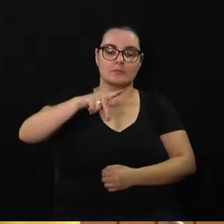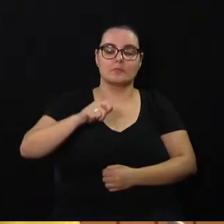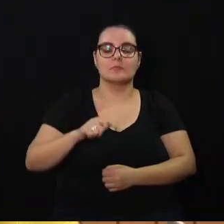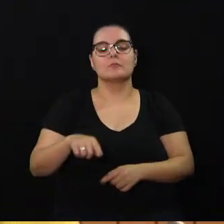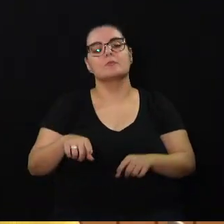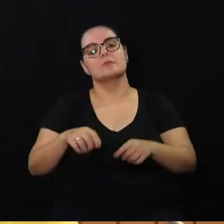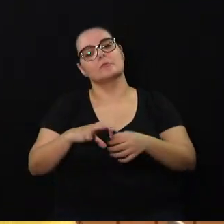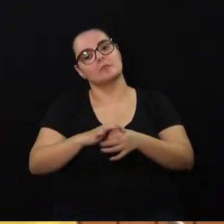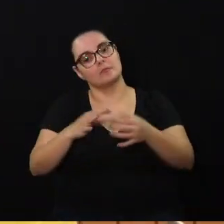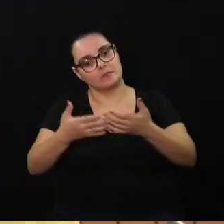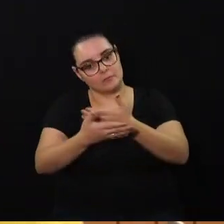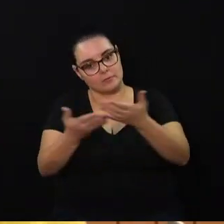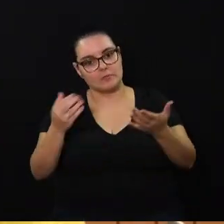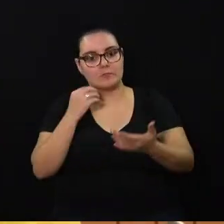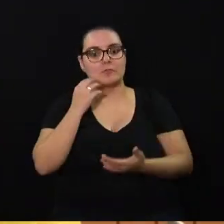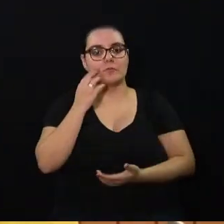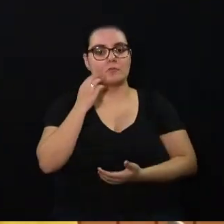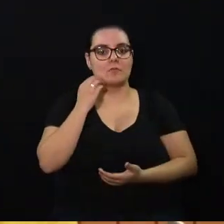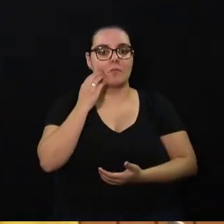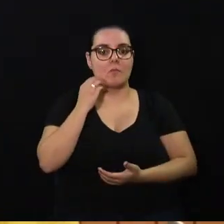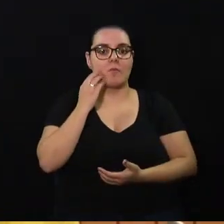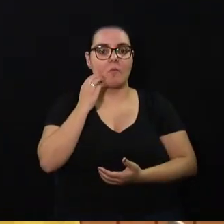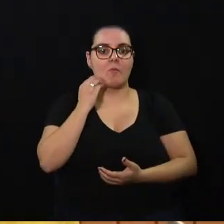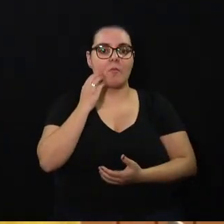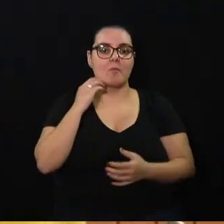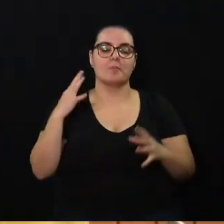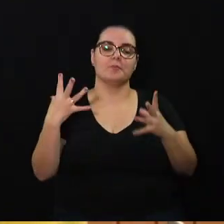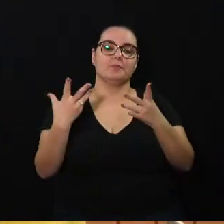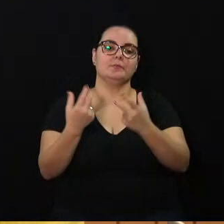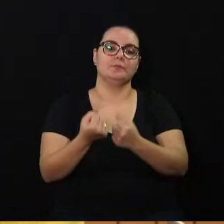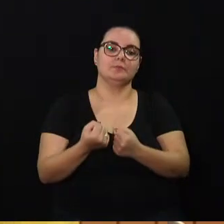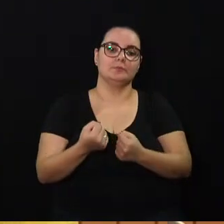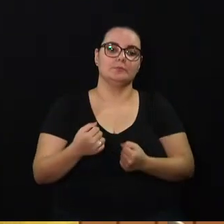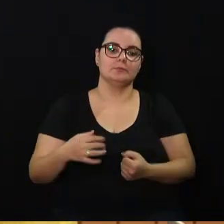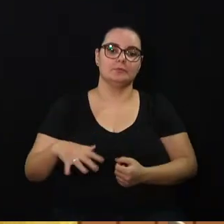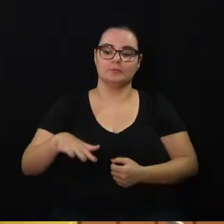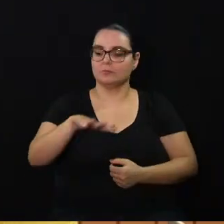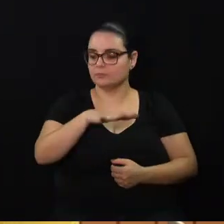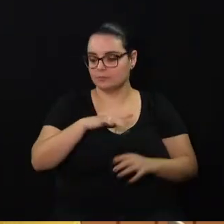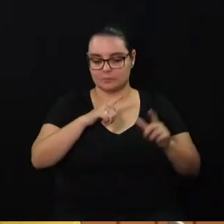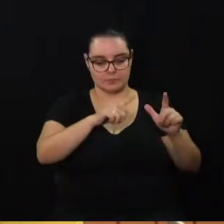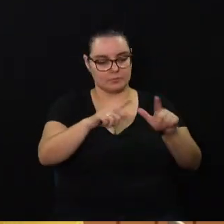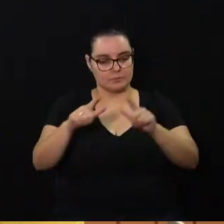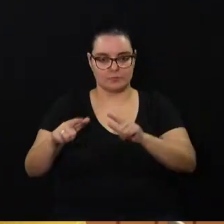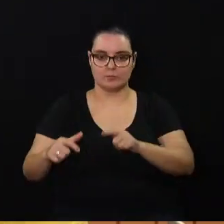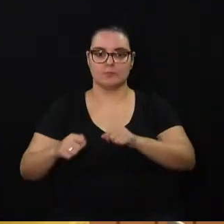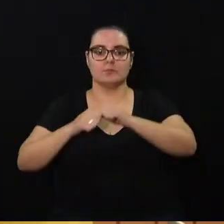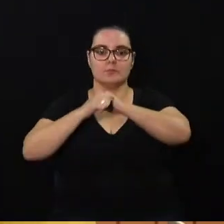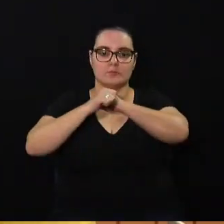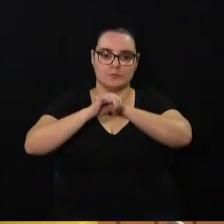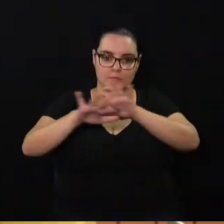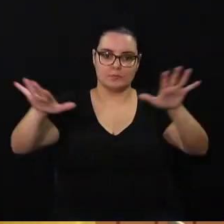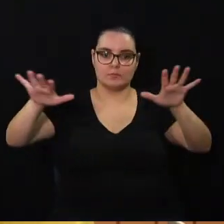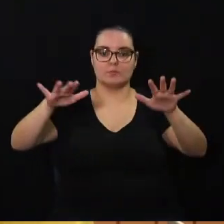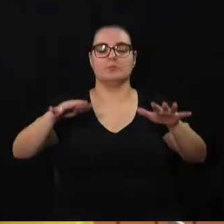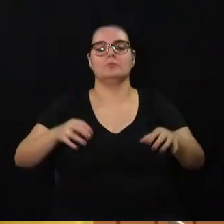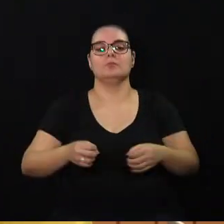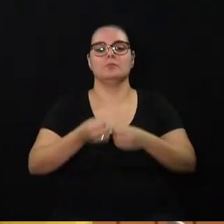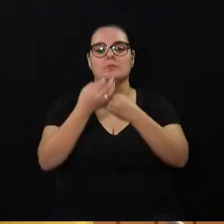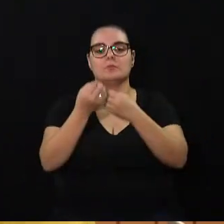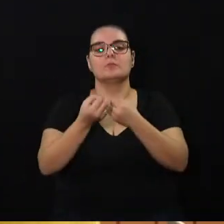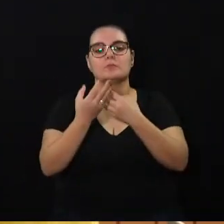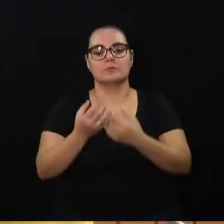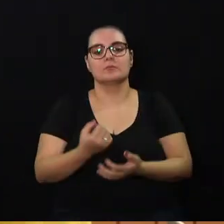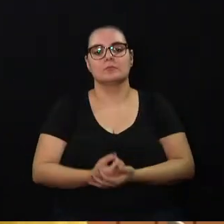futura como da banca dava como da rede municipal das escolas e da rede de saúde para promover outros eventos dessa